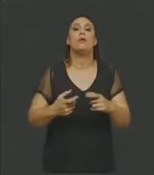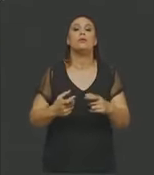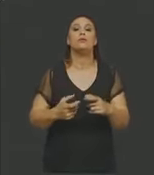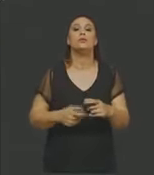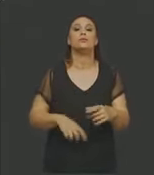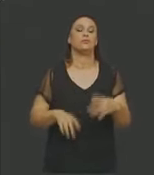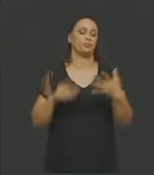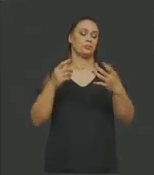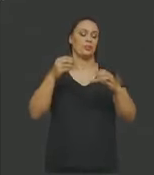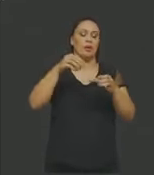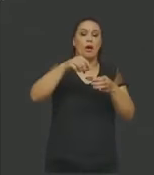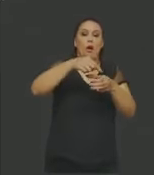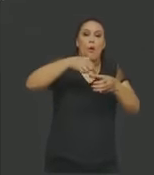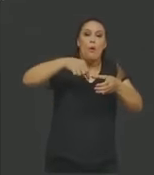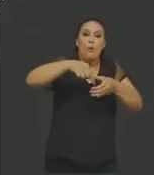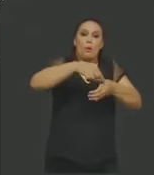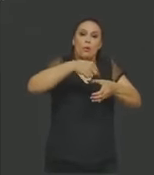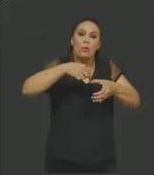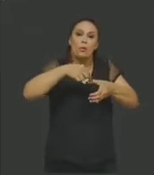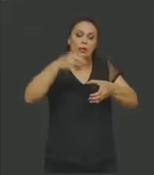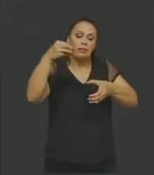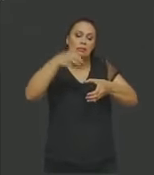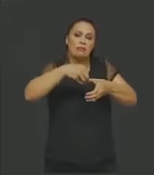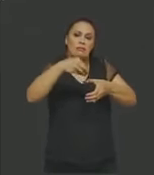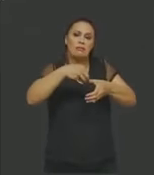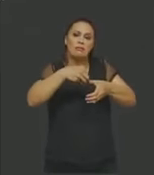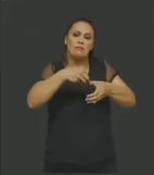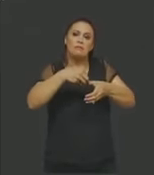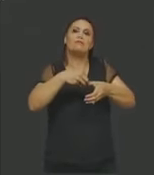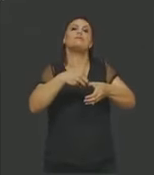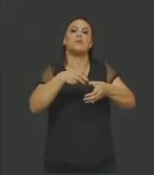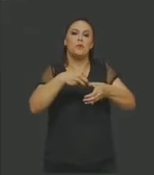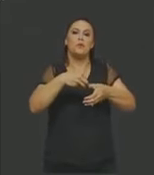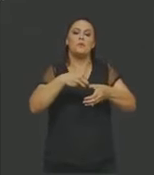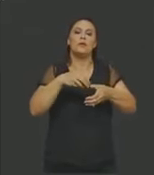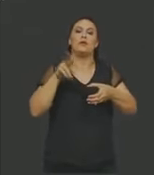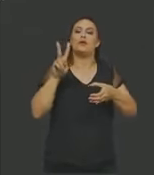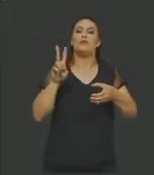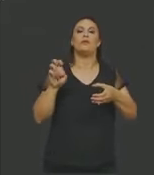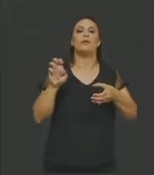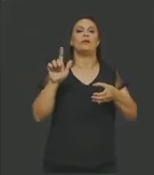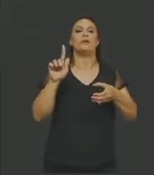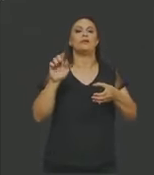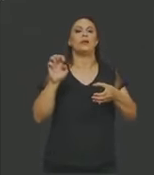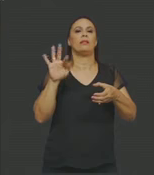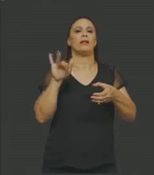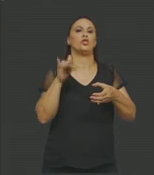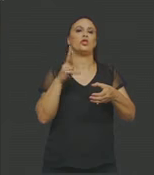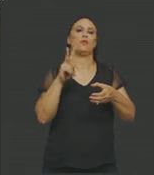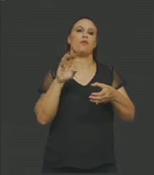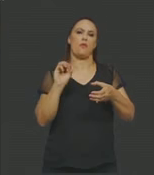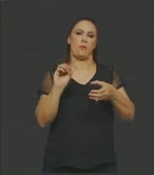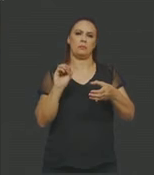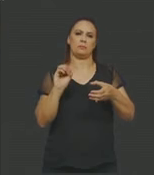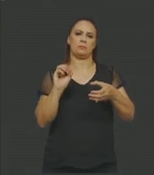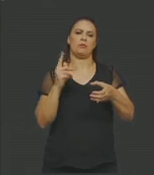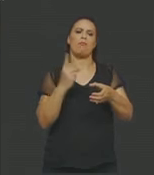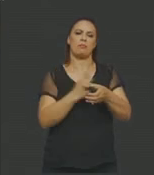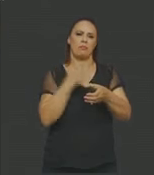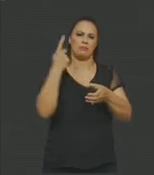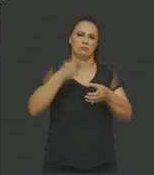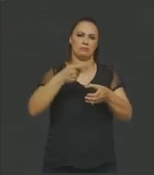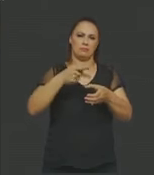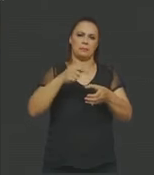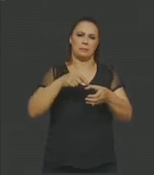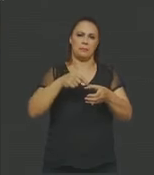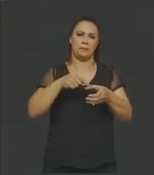possuir, então, o núcleo desse zigoto. E vai ocorrer um tipo de segmentação, qual eu disse para vocês, o